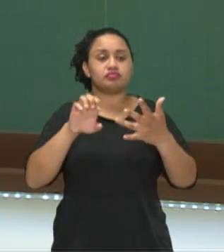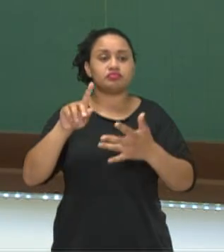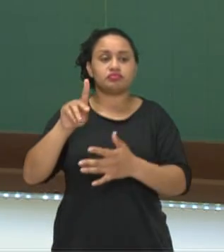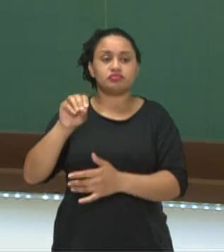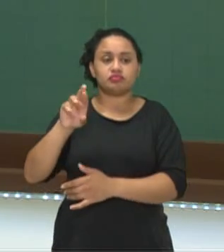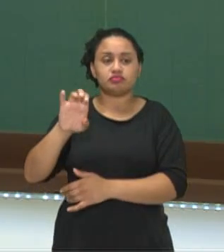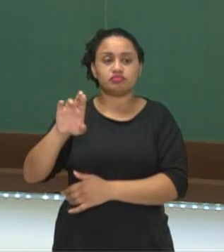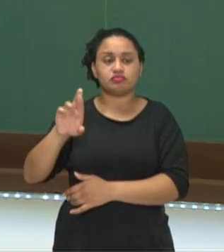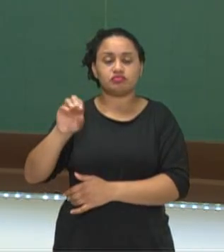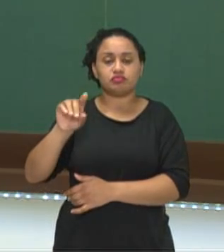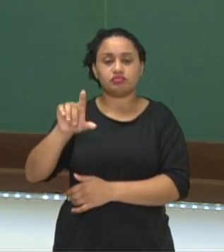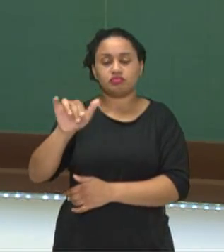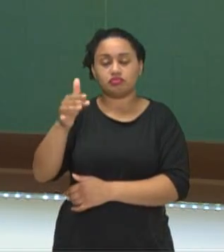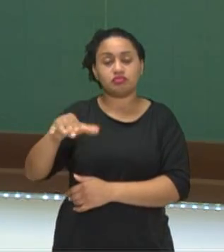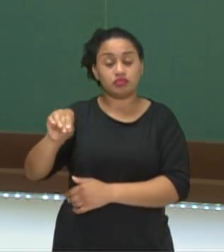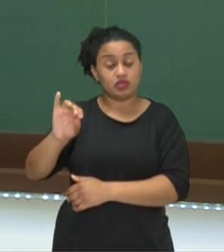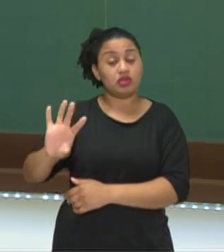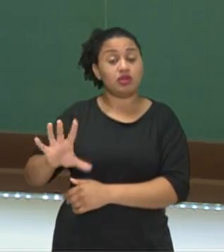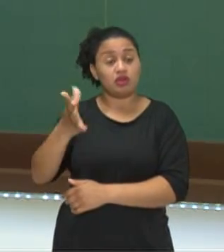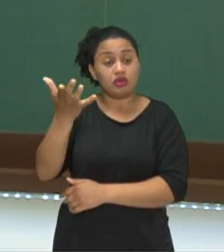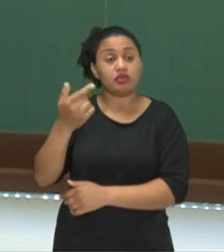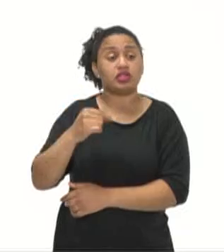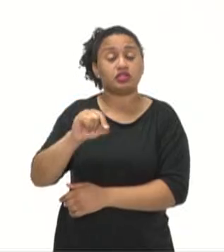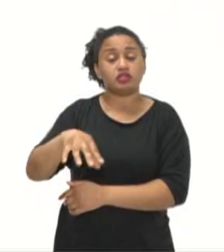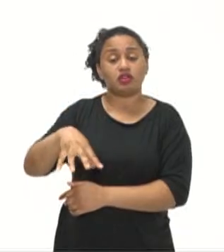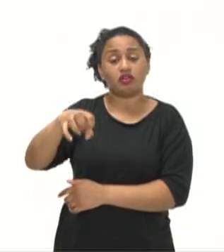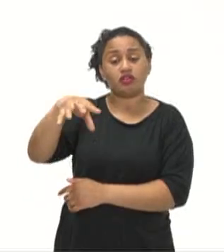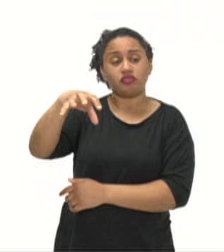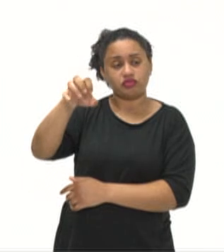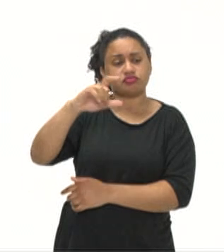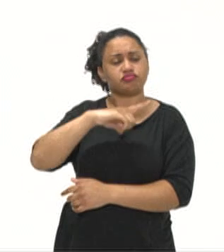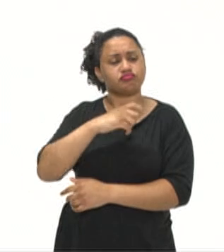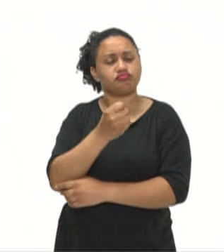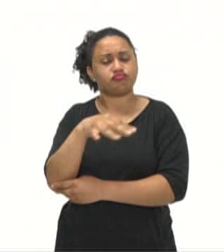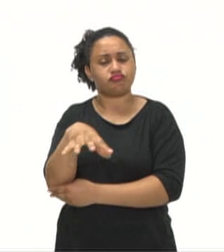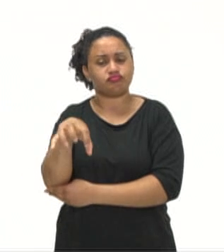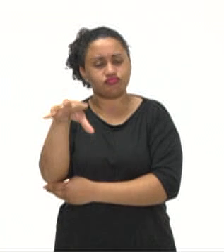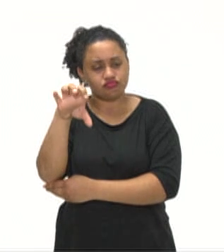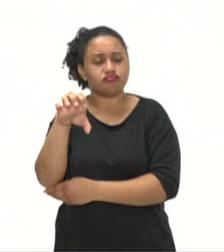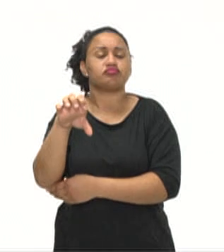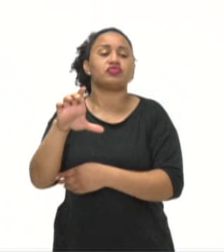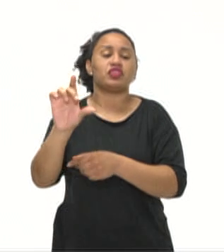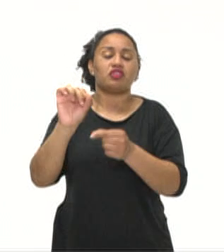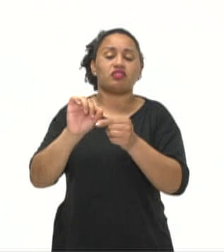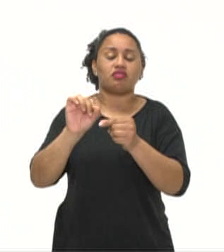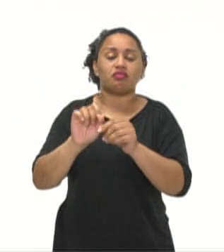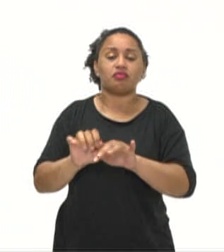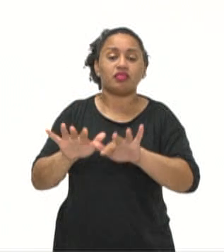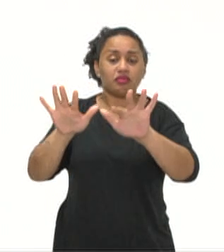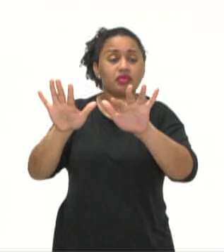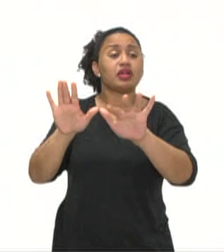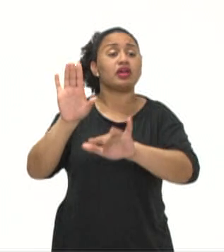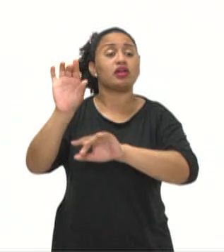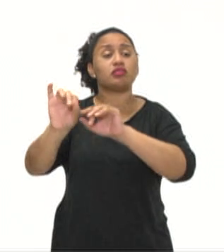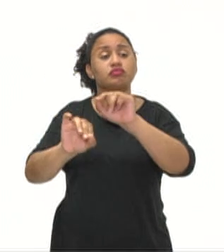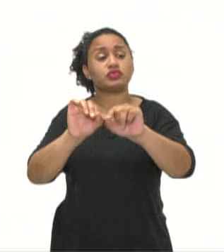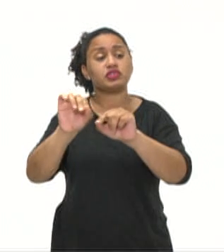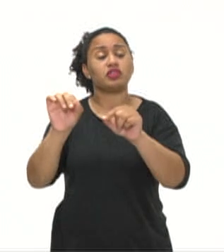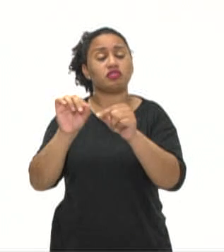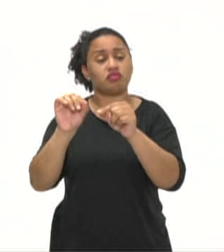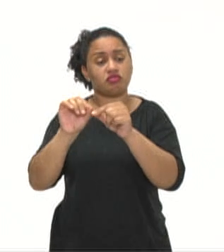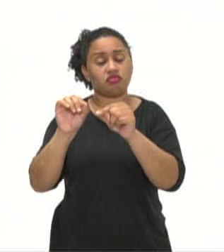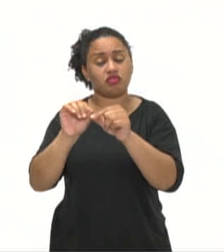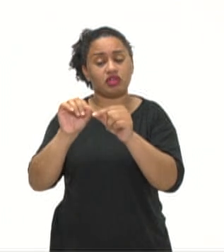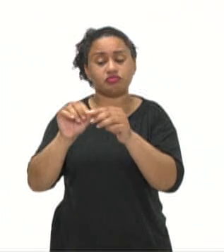os fungos. Então, determinadas partes ali dos fungos, o esporângio libera esporos, esses esporos